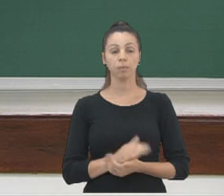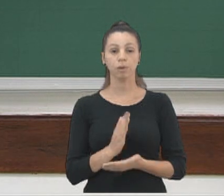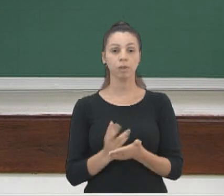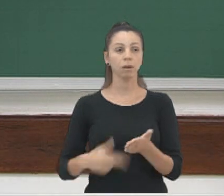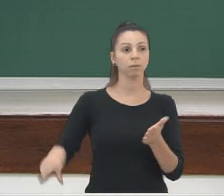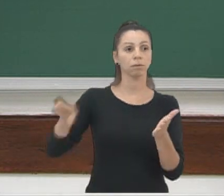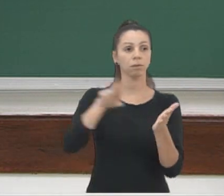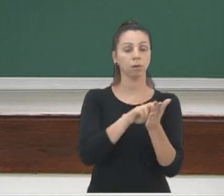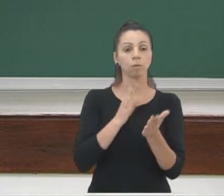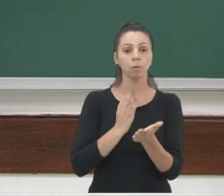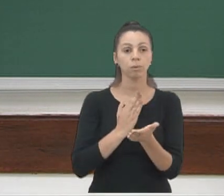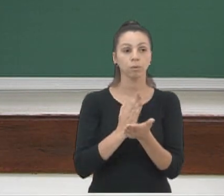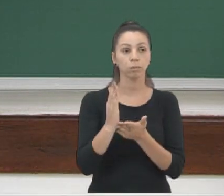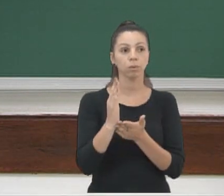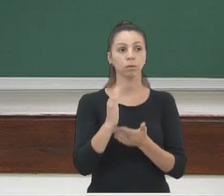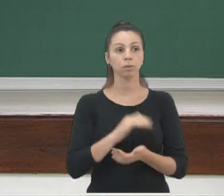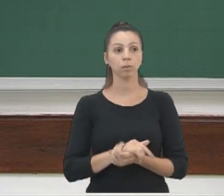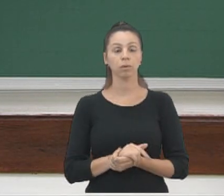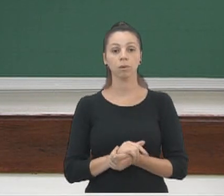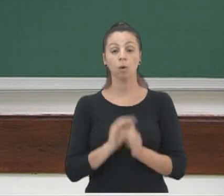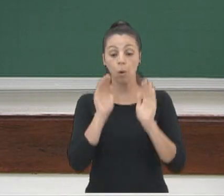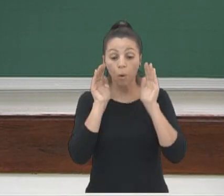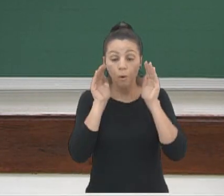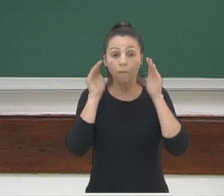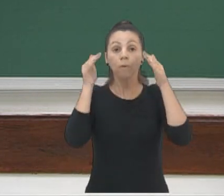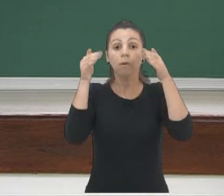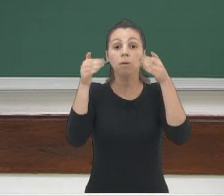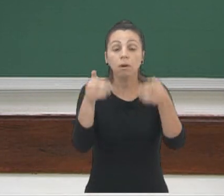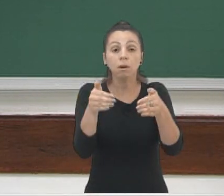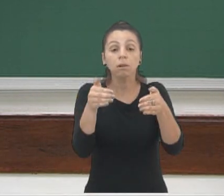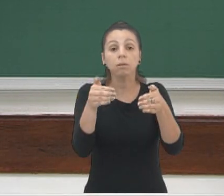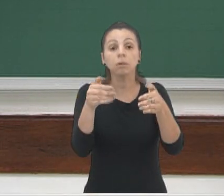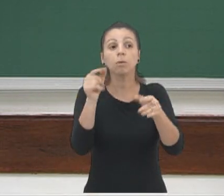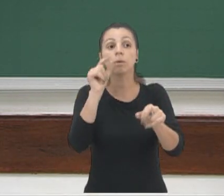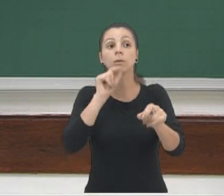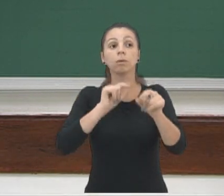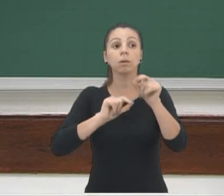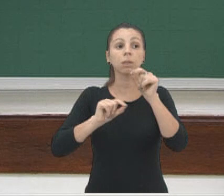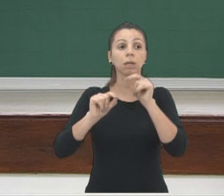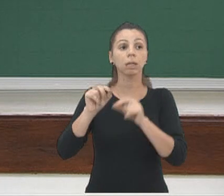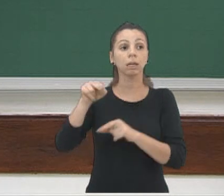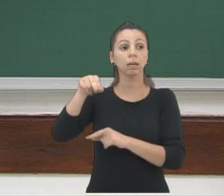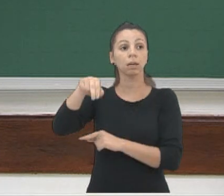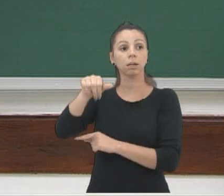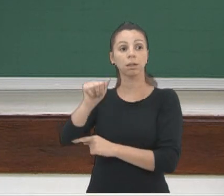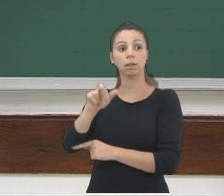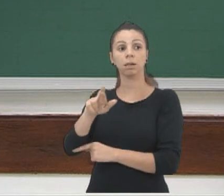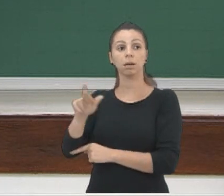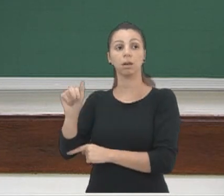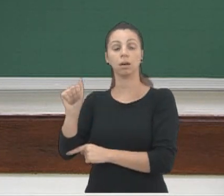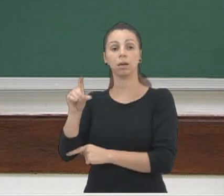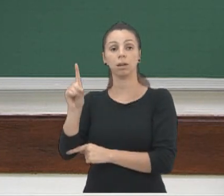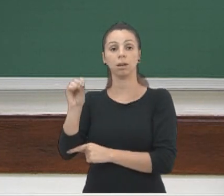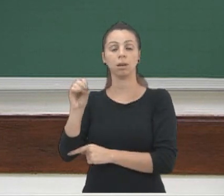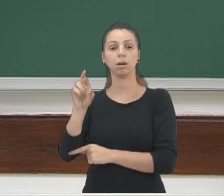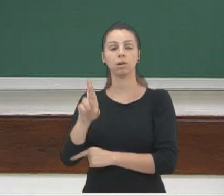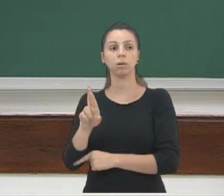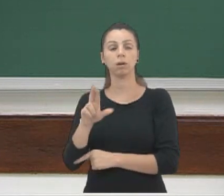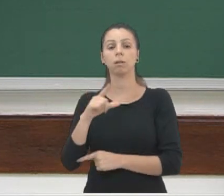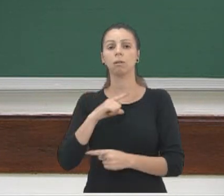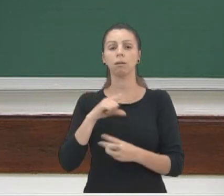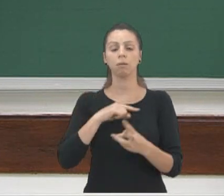agora vamos continuar um pouquinho. Continuar focando agora, eu quero focar com você nos narradores, tá? Quais são os 3